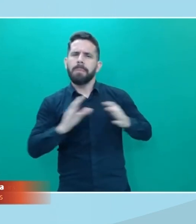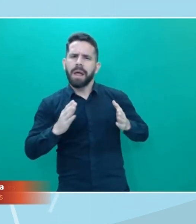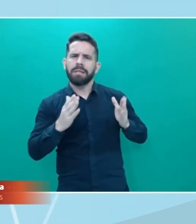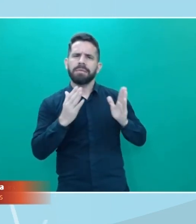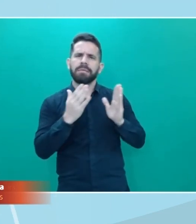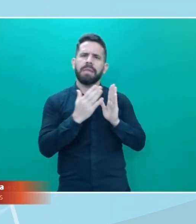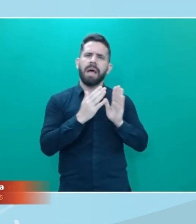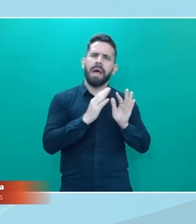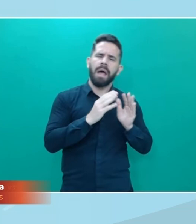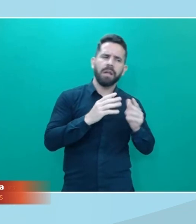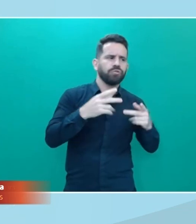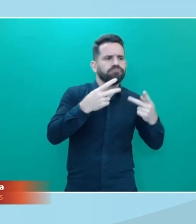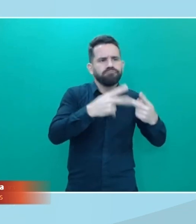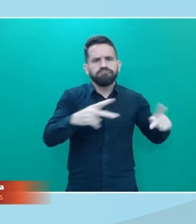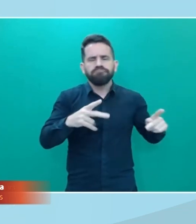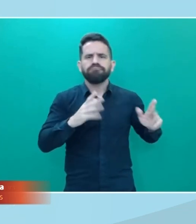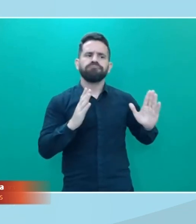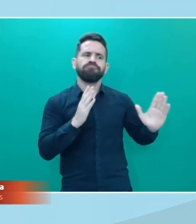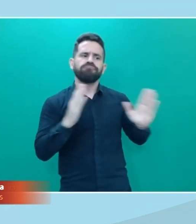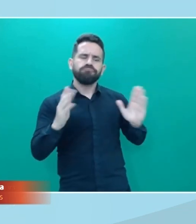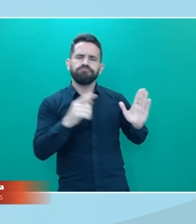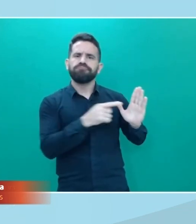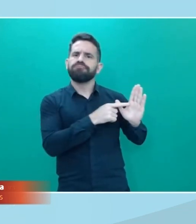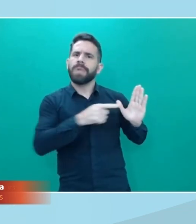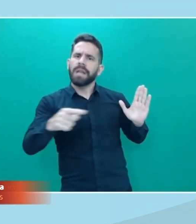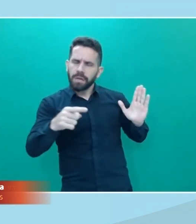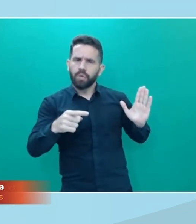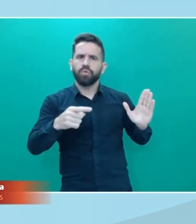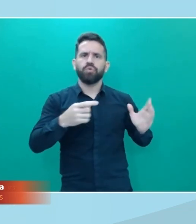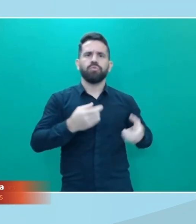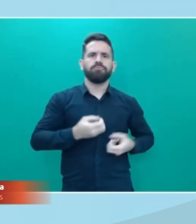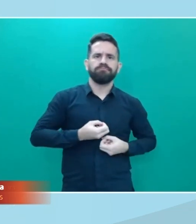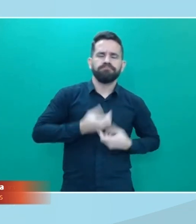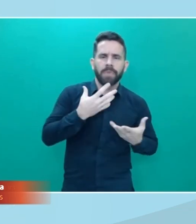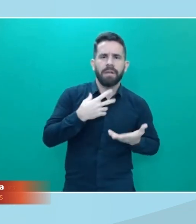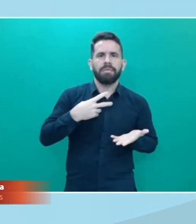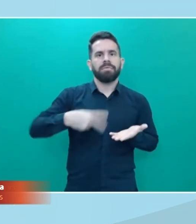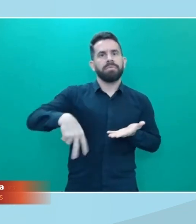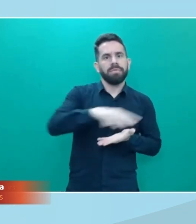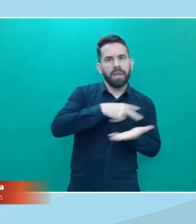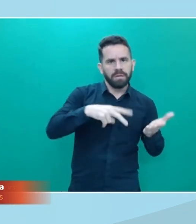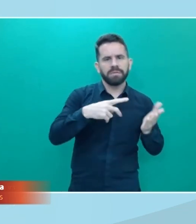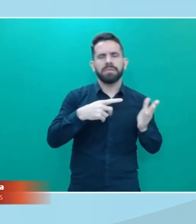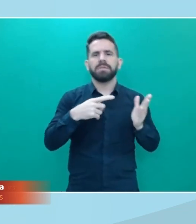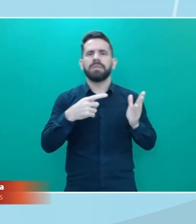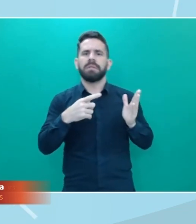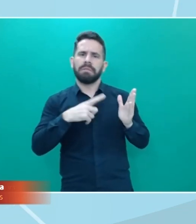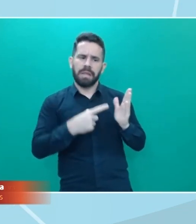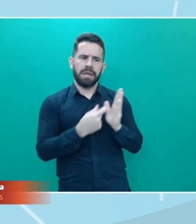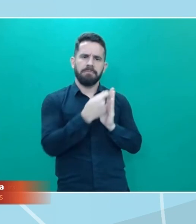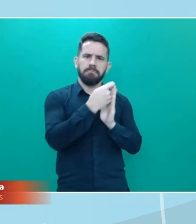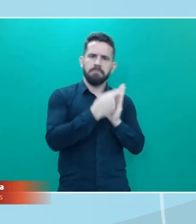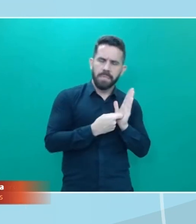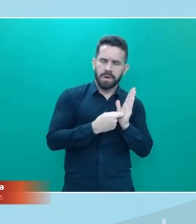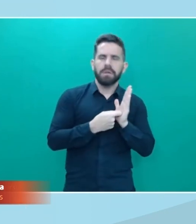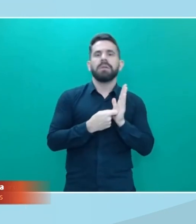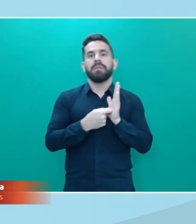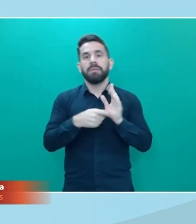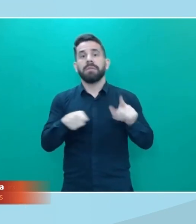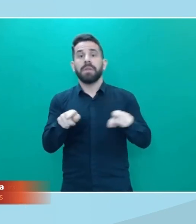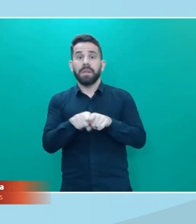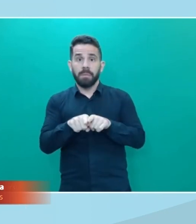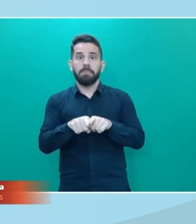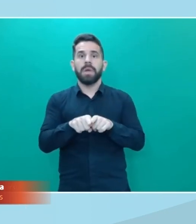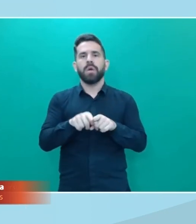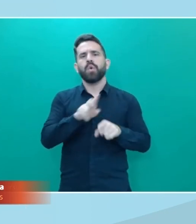isso, apresenta imagens e textos sobre grupos de dança da época, o Via Láctea e o Energia. E